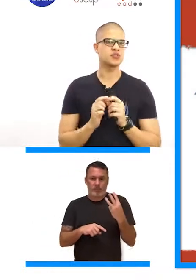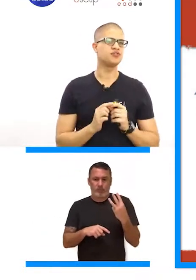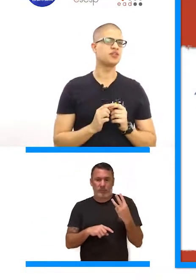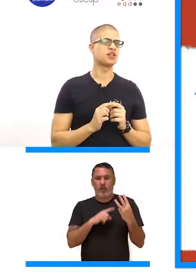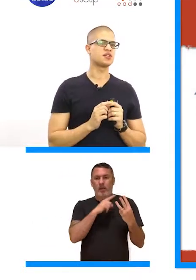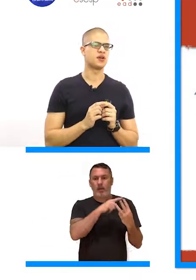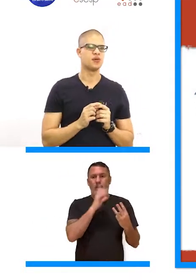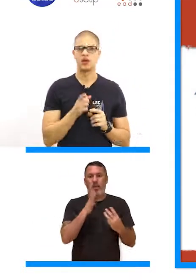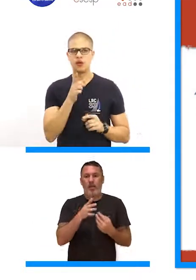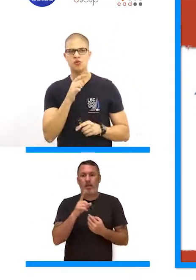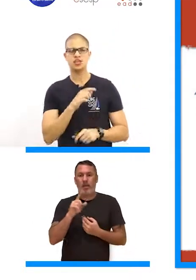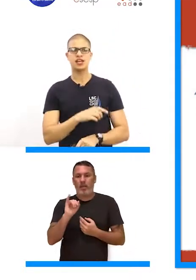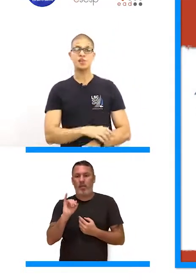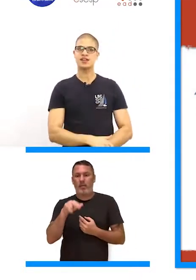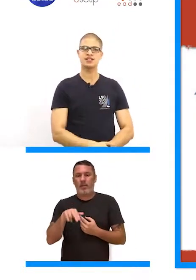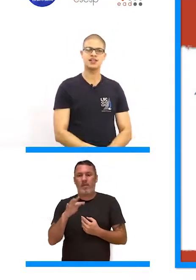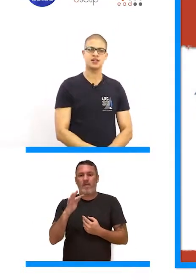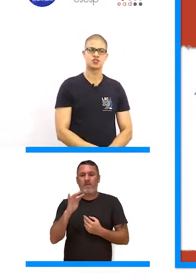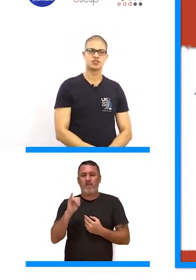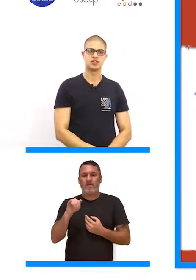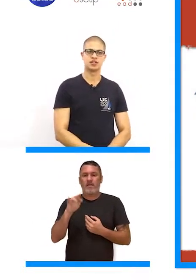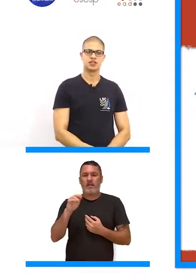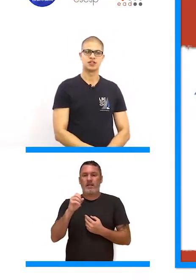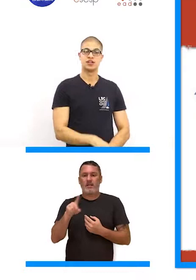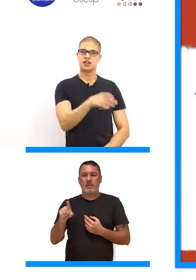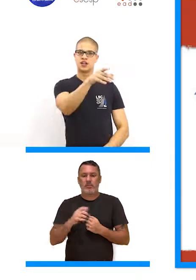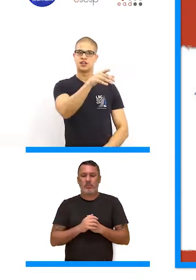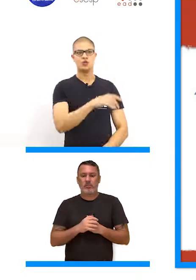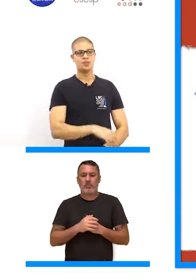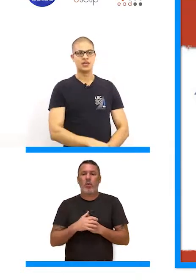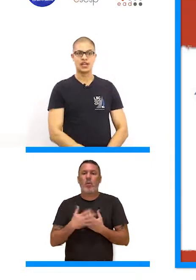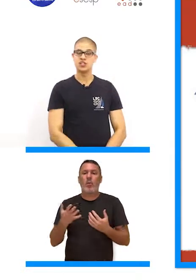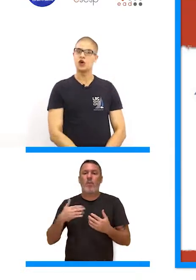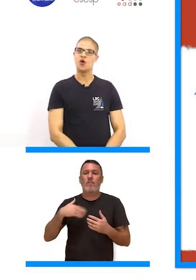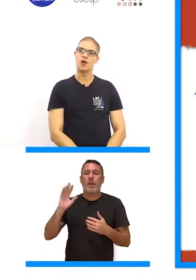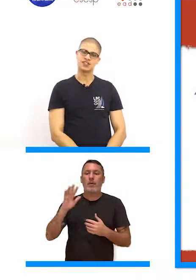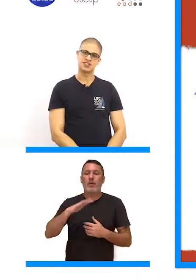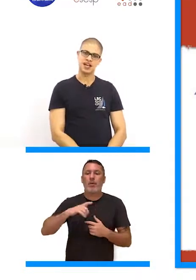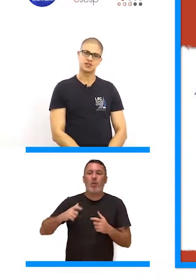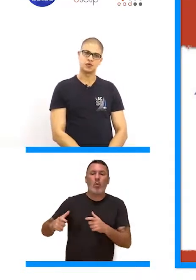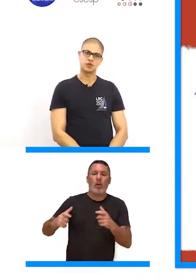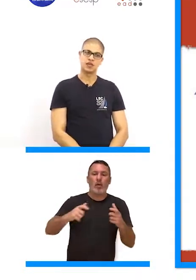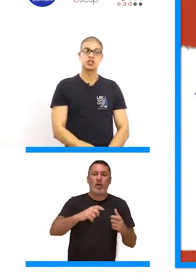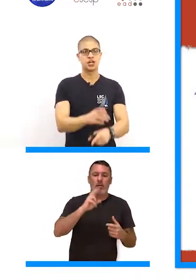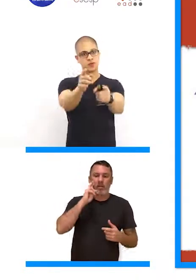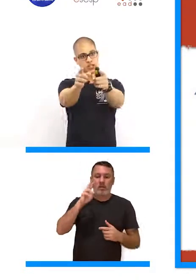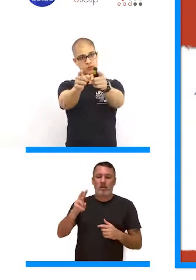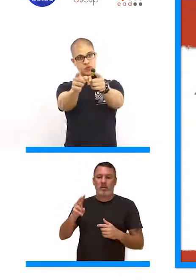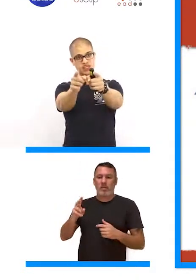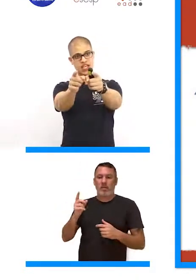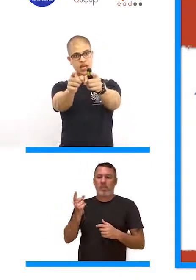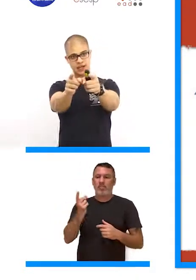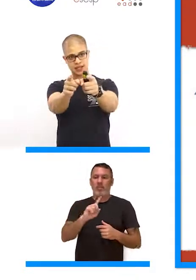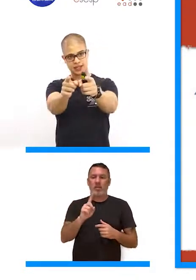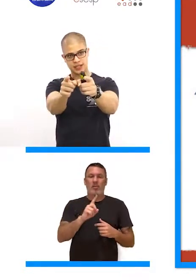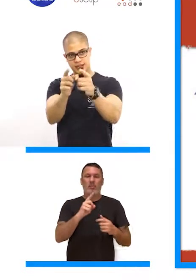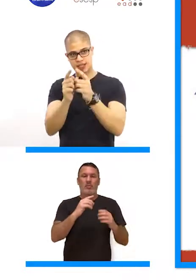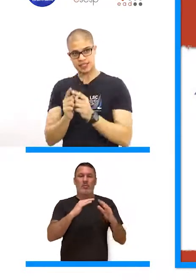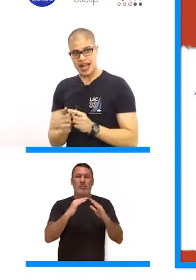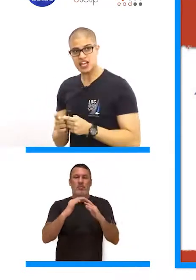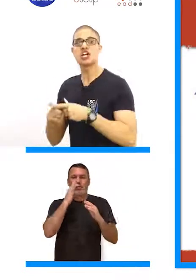o processo de infiltração. Onde que ele é mais intenso? No ambiente não urbanizado, já mostramos um